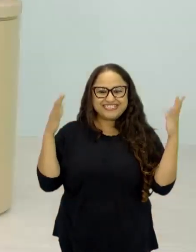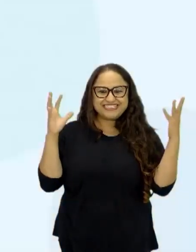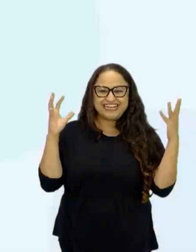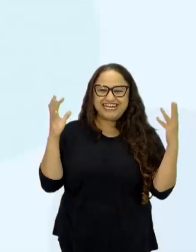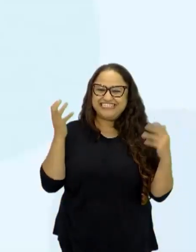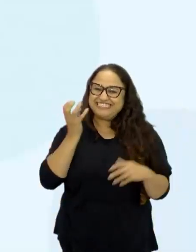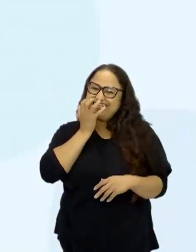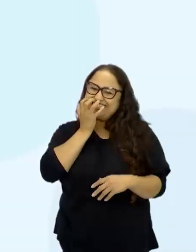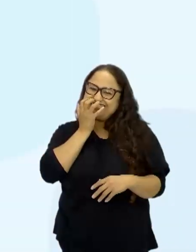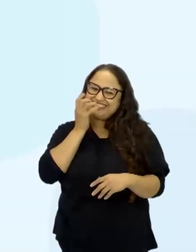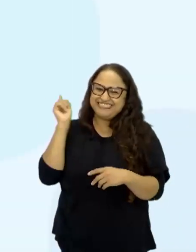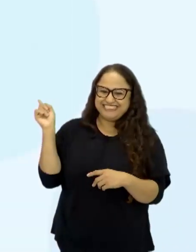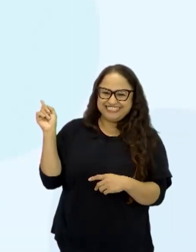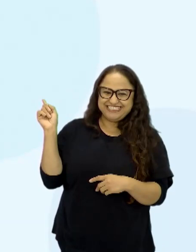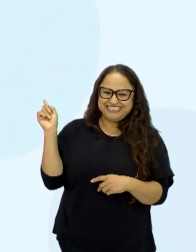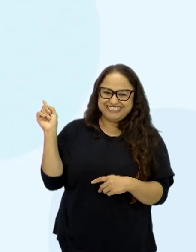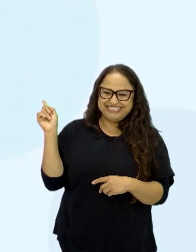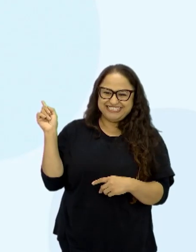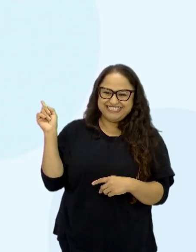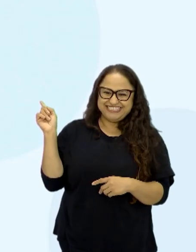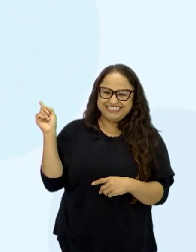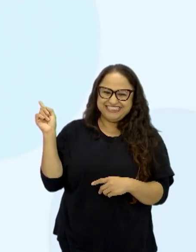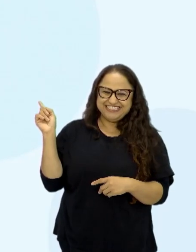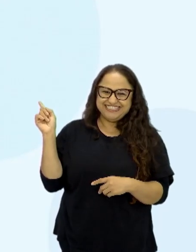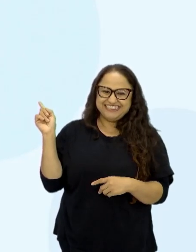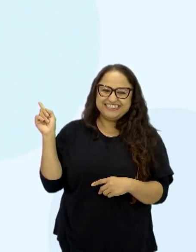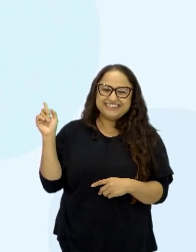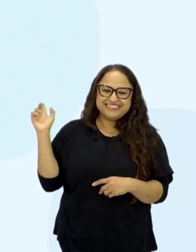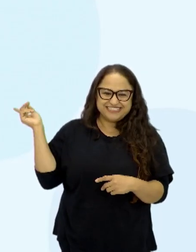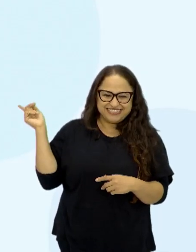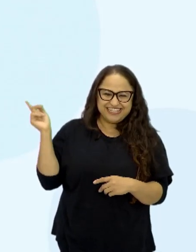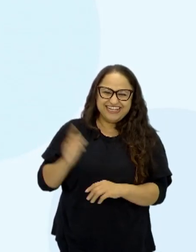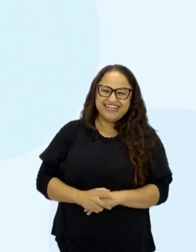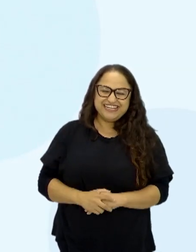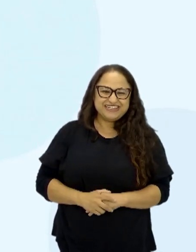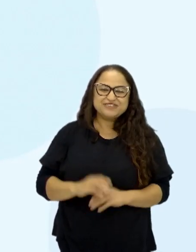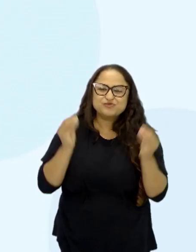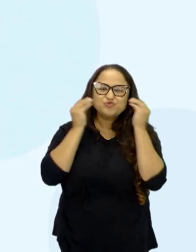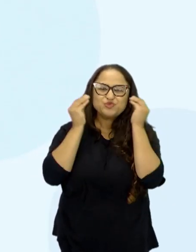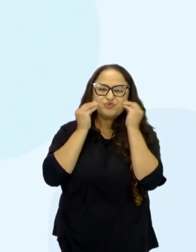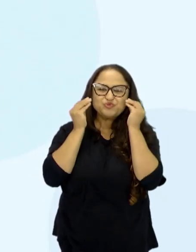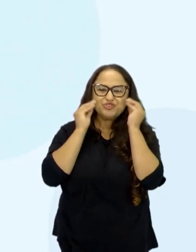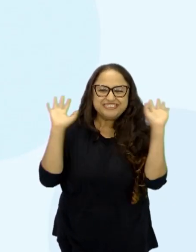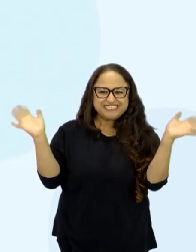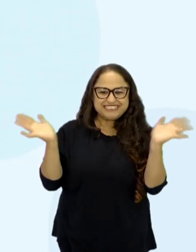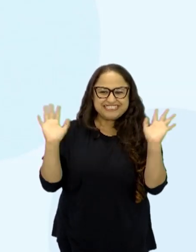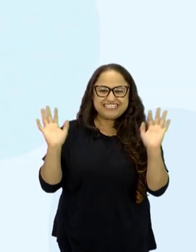na tela para eles ver. Ah, bonitinha. A Fibe da Silva Saulo. Grande beijo, gente. Tchau, tchau.